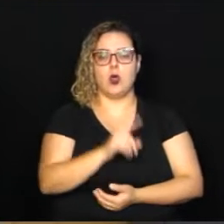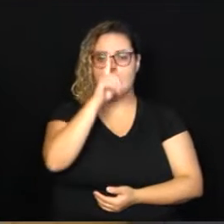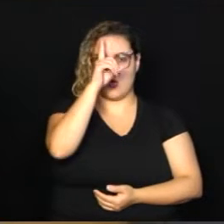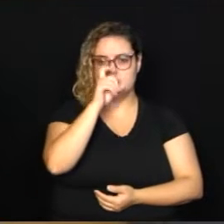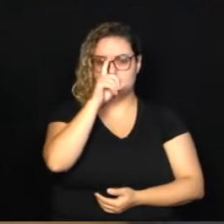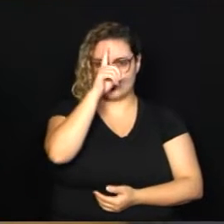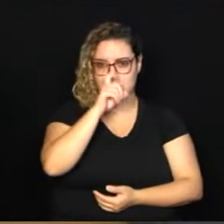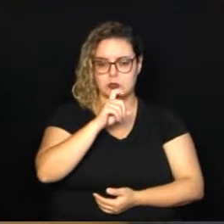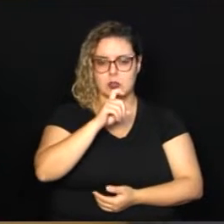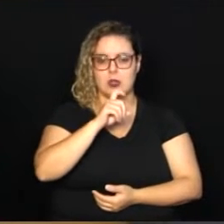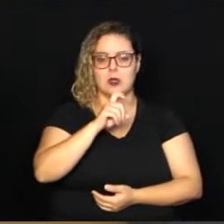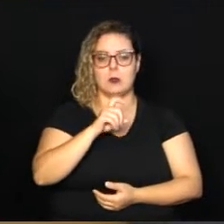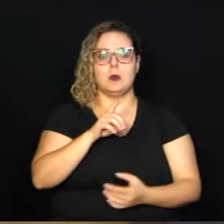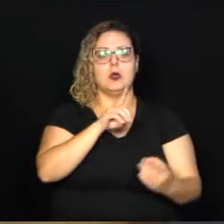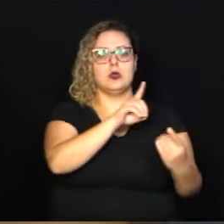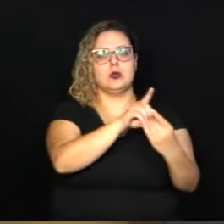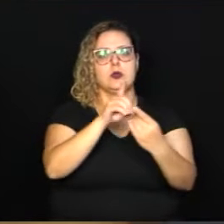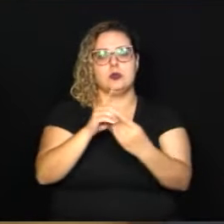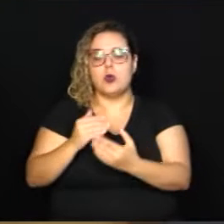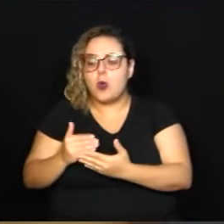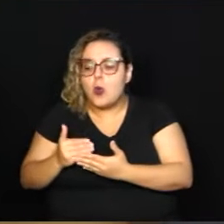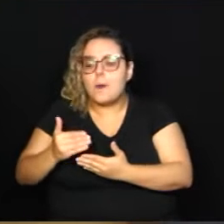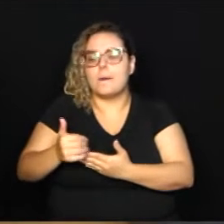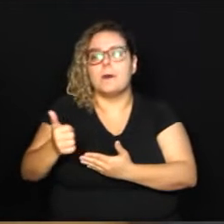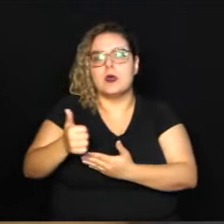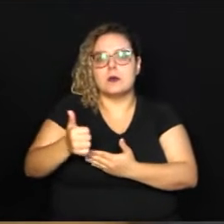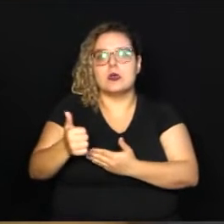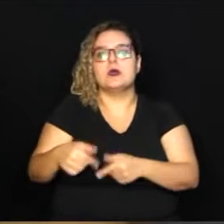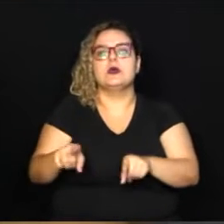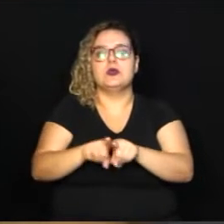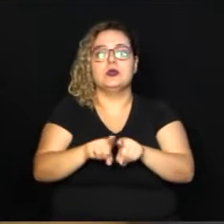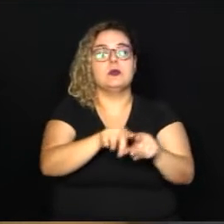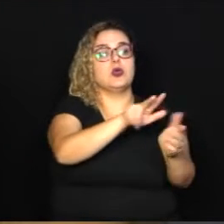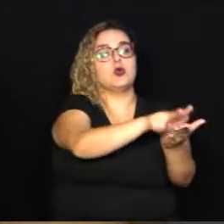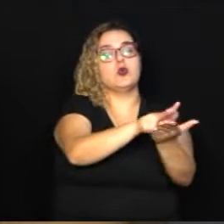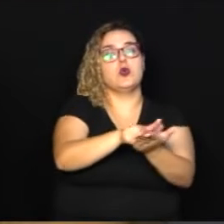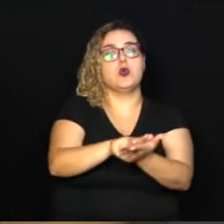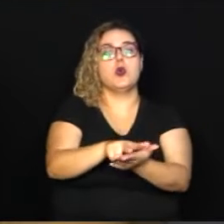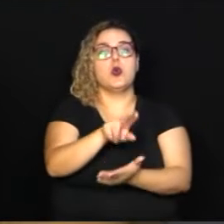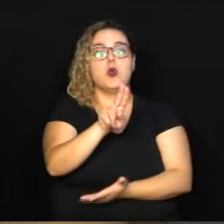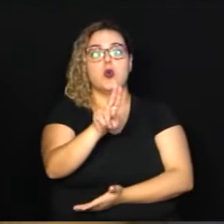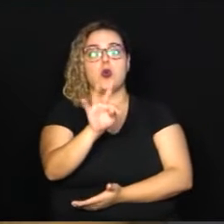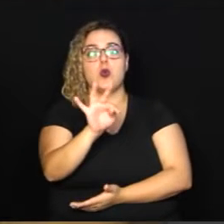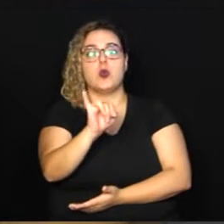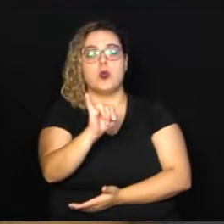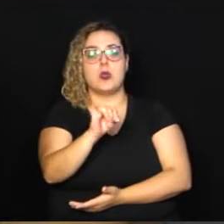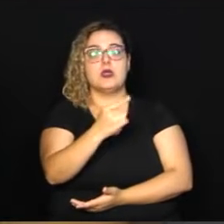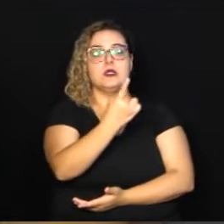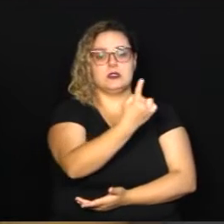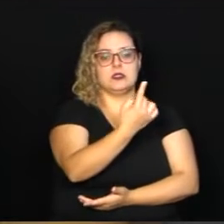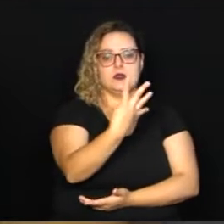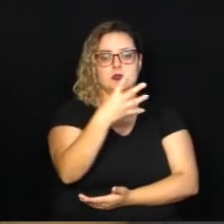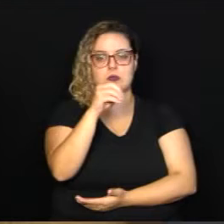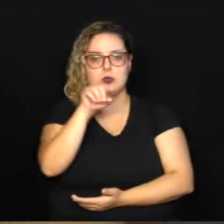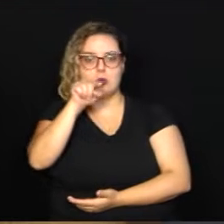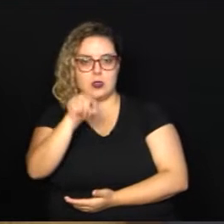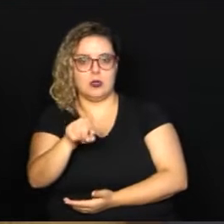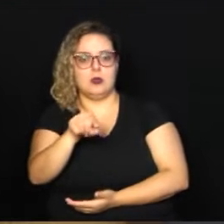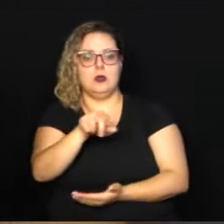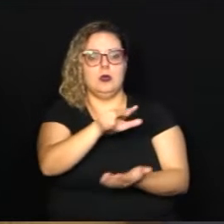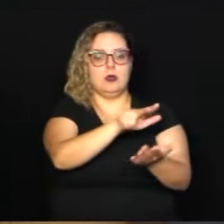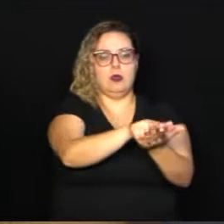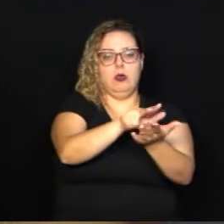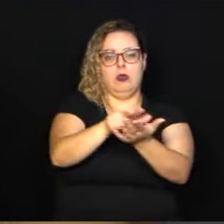hospitalares, tanto para o atendimento primário como para o atendimento em UTI. Serão 140 novos leitos de UTI